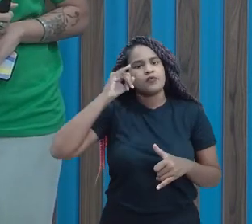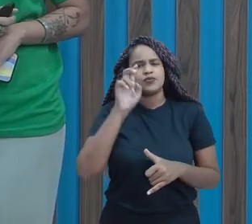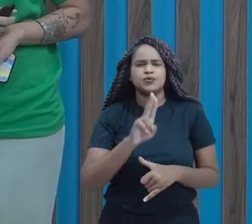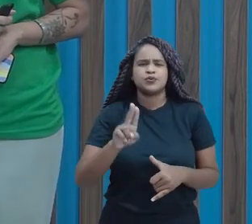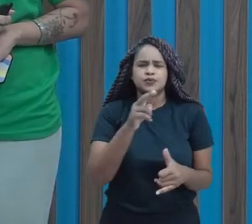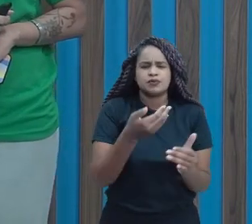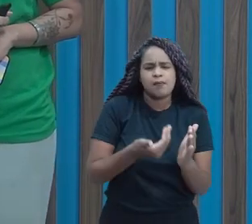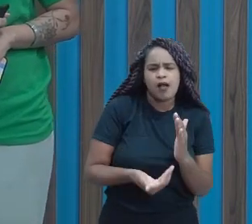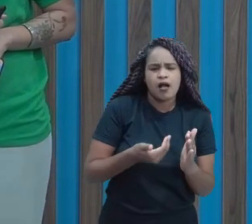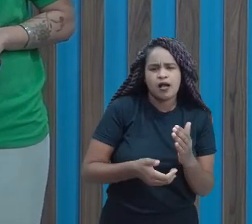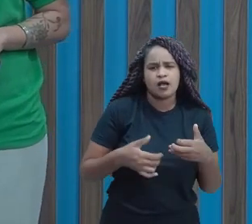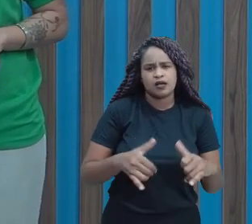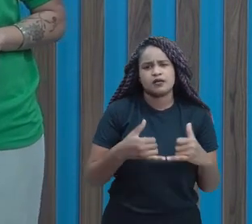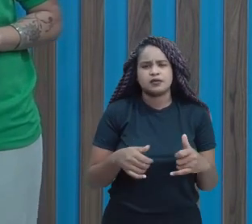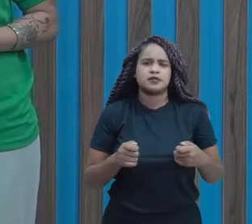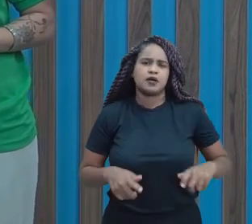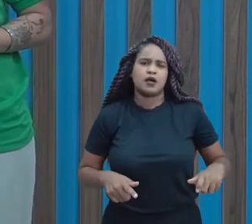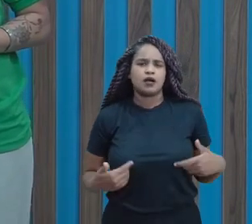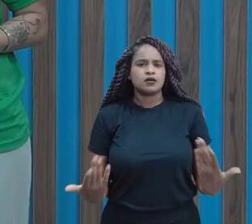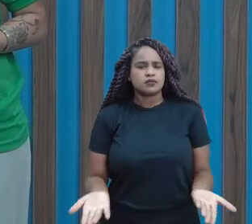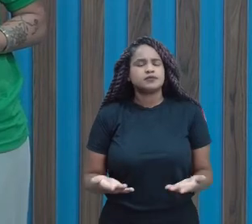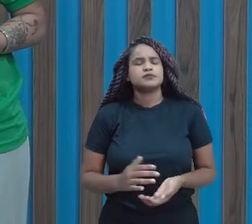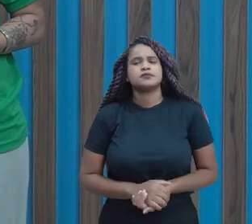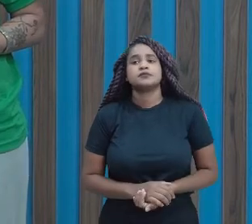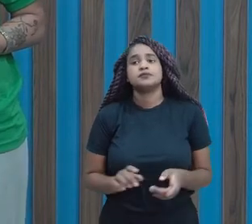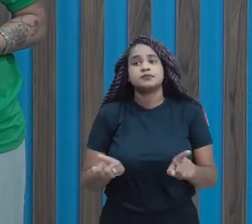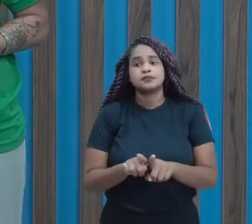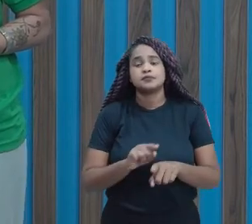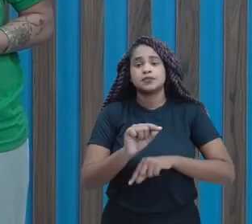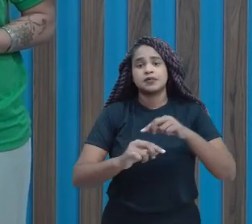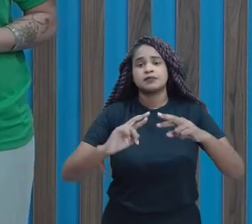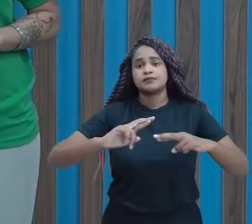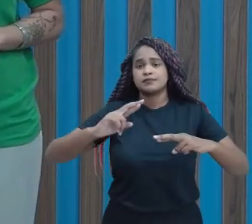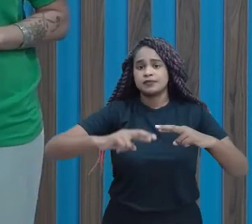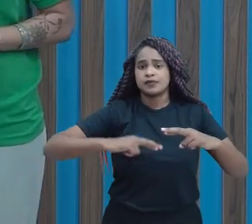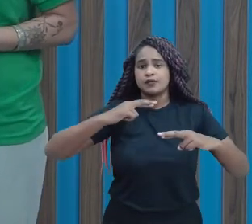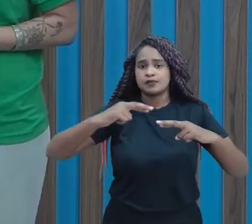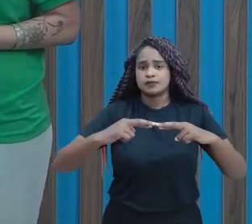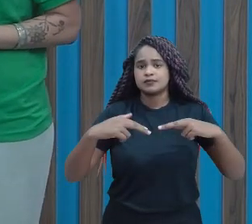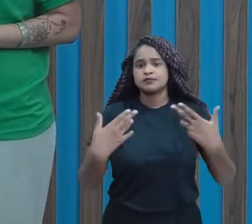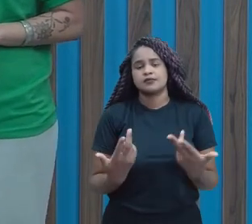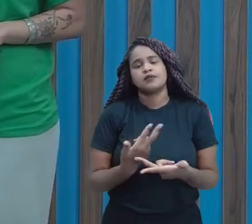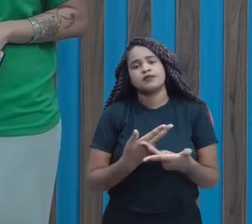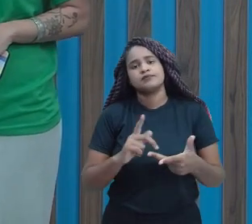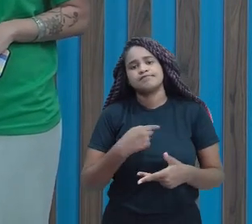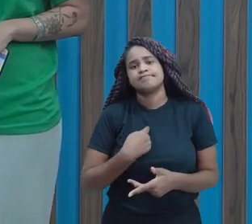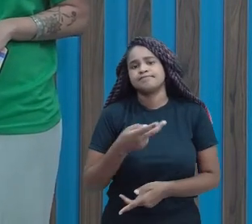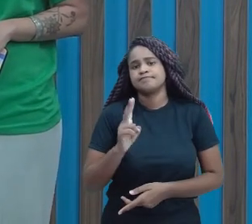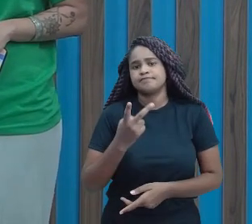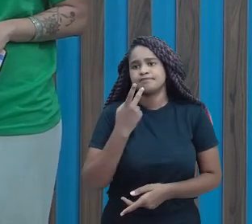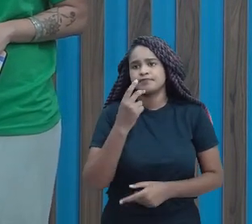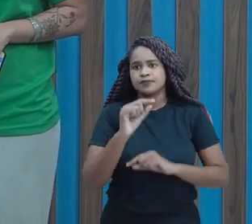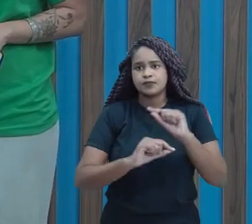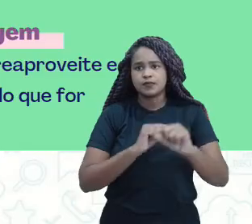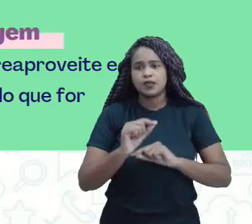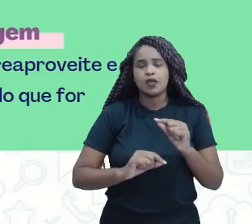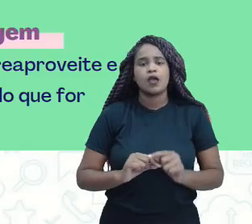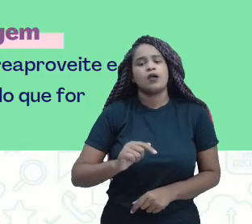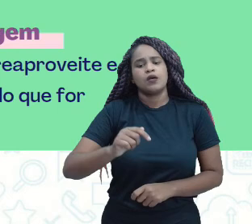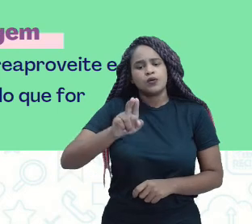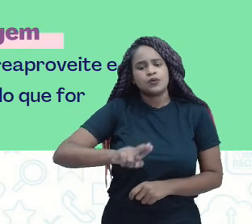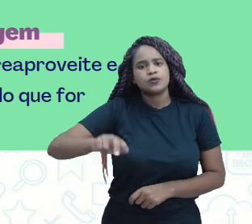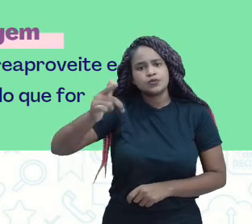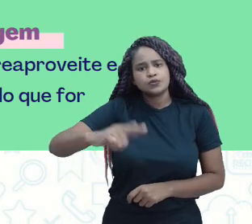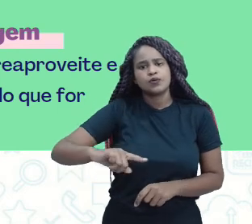energia elétrica também, certo? E a reciclagem, né? São questões que a gente sempre fala, reutilize, reaproveite